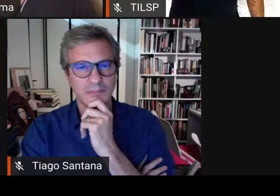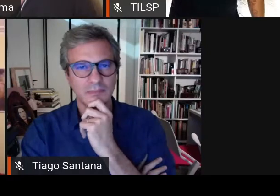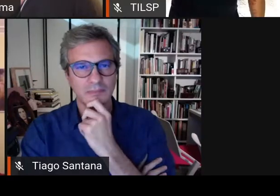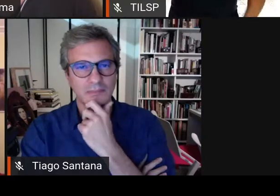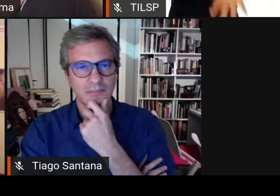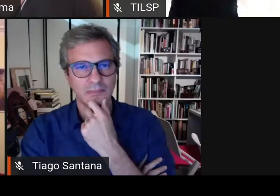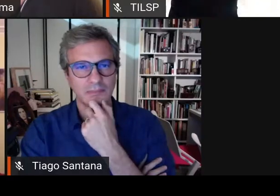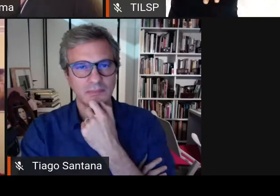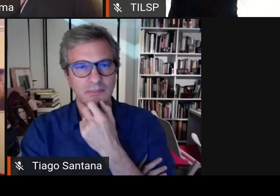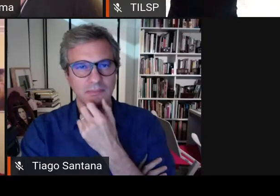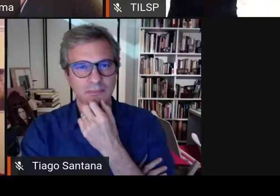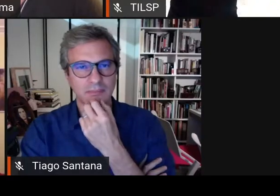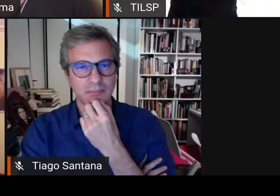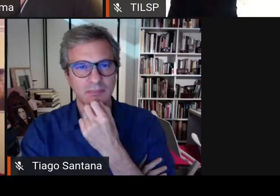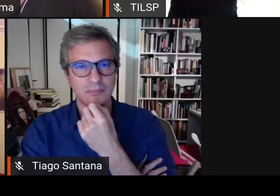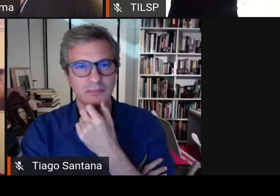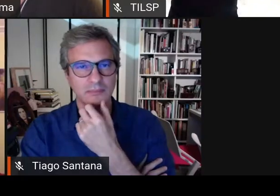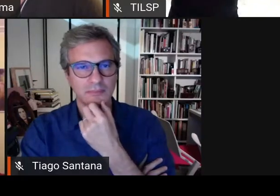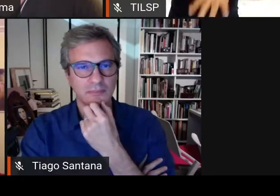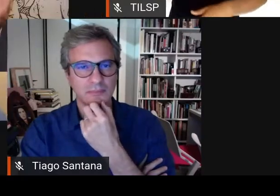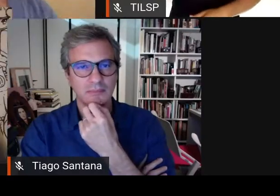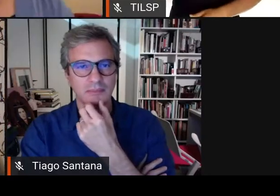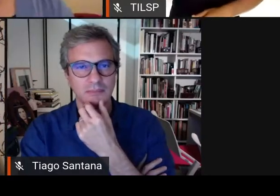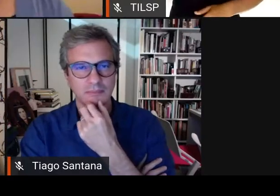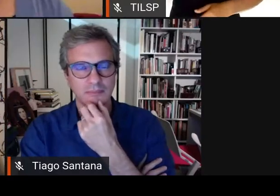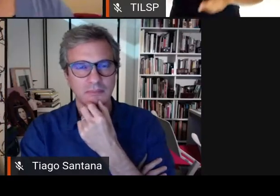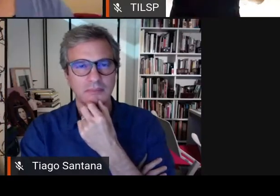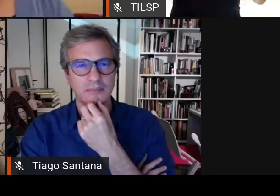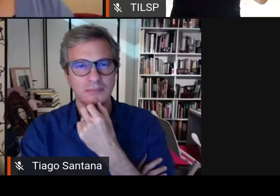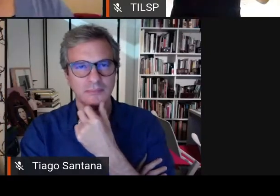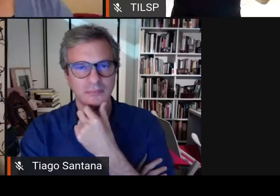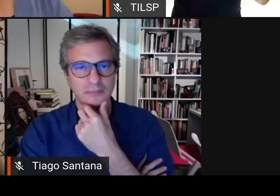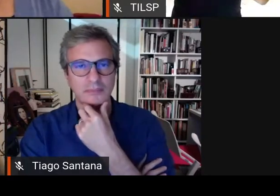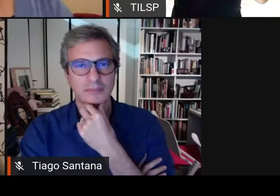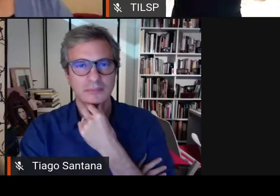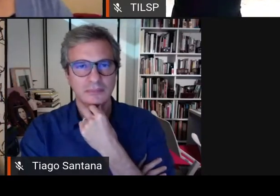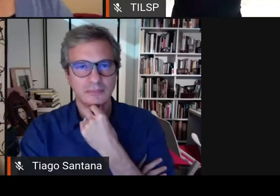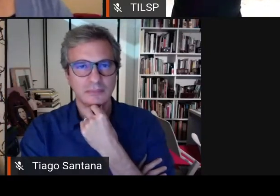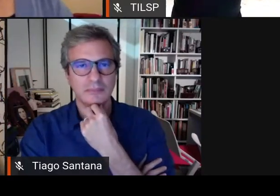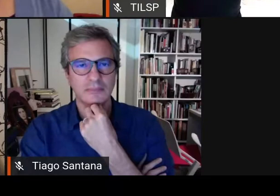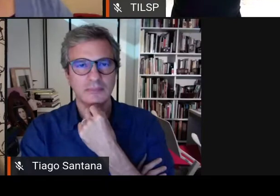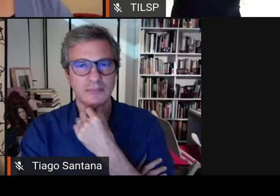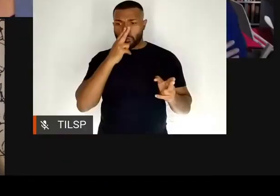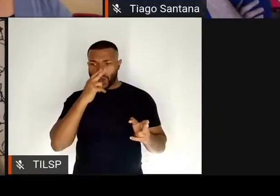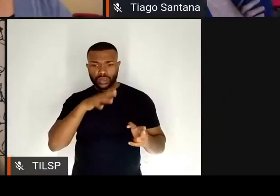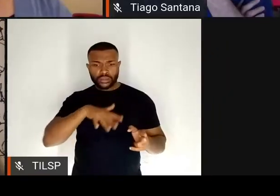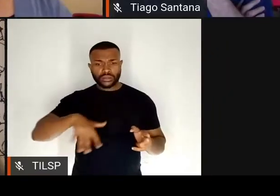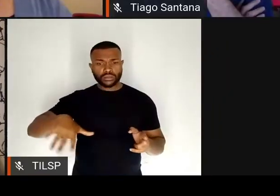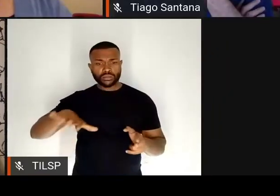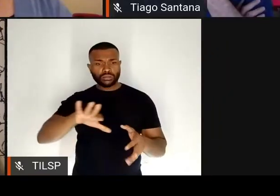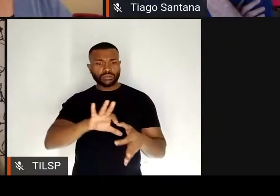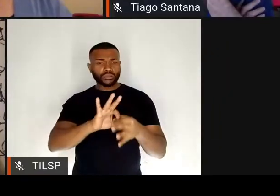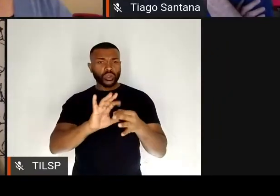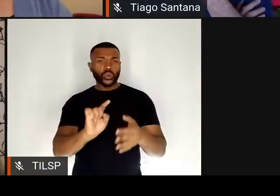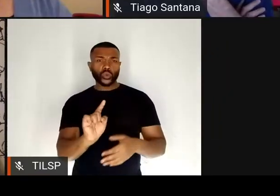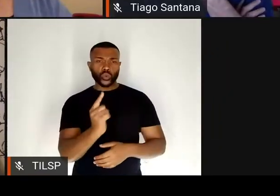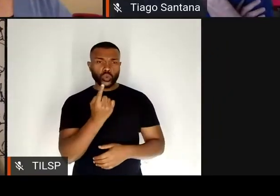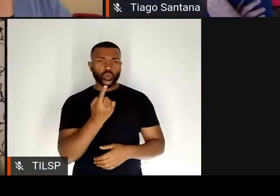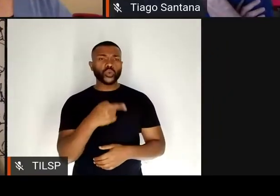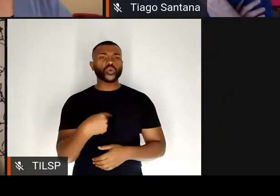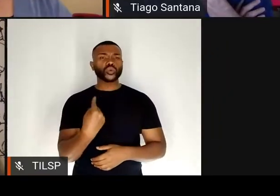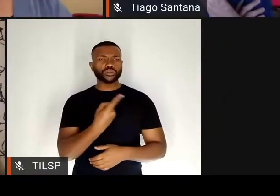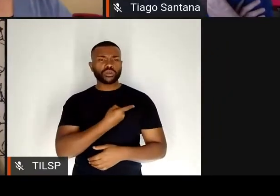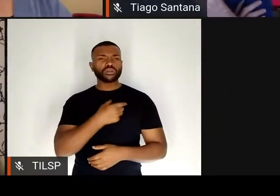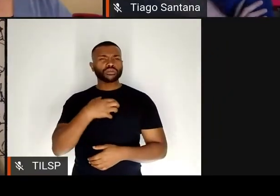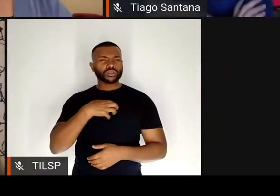fazendo os mesmos gestos, todas agindo como uma só, né? E isso a gente sabe que esse tipo de